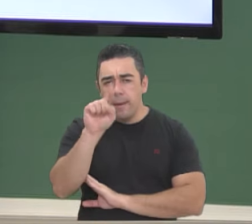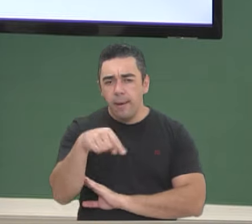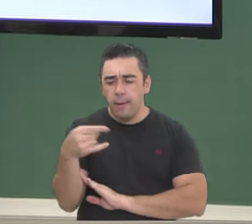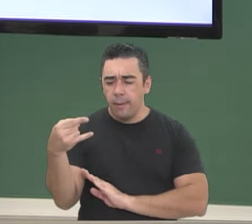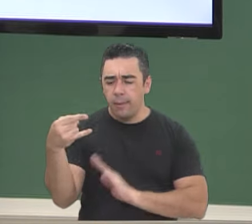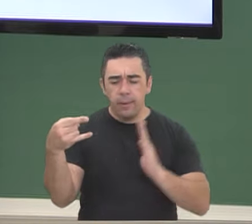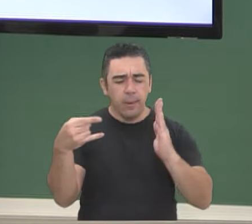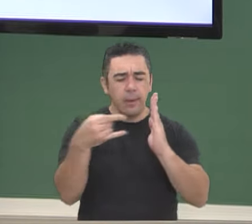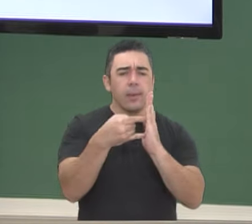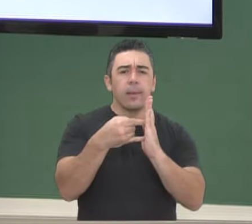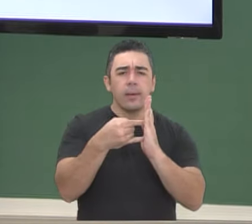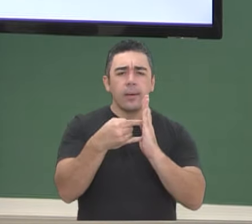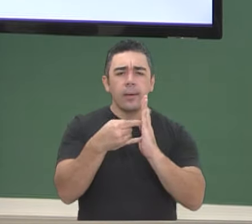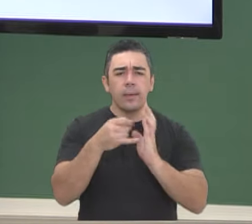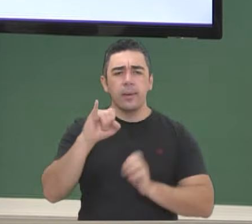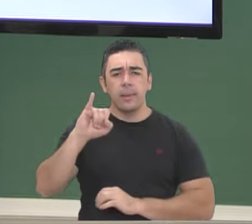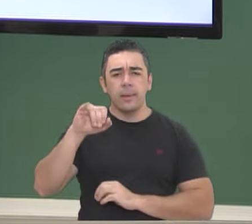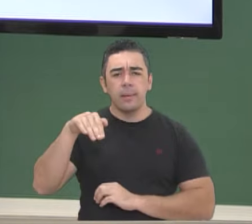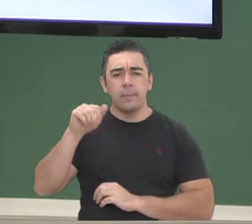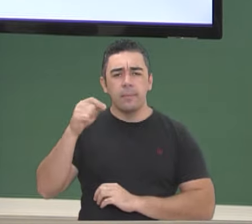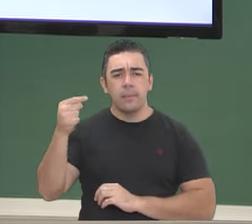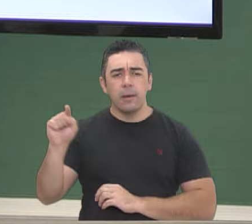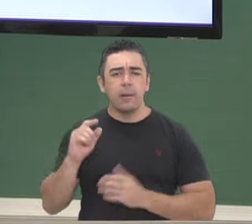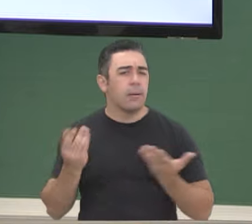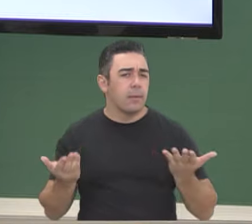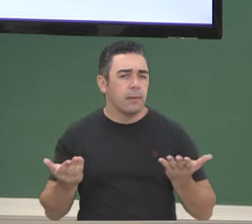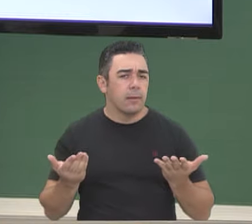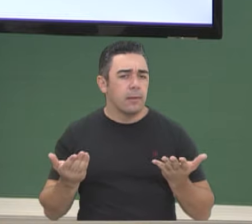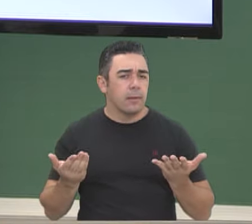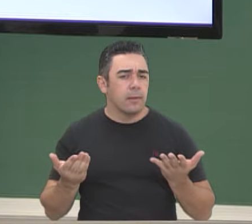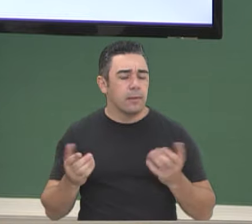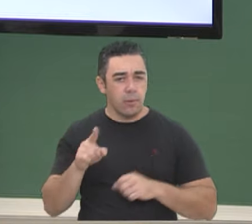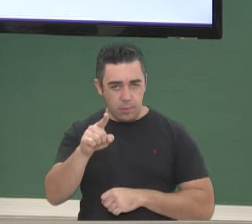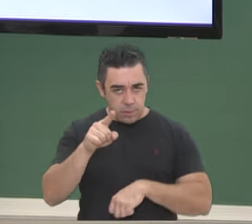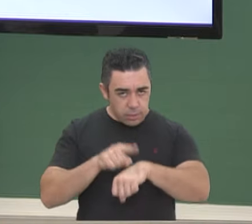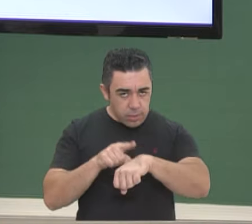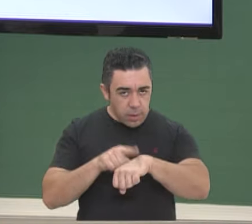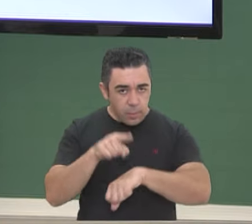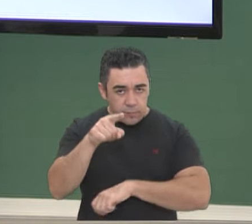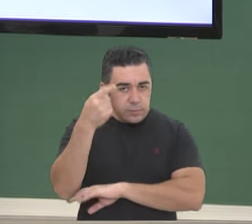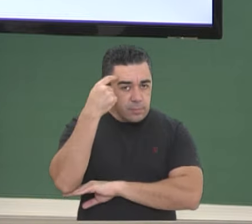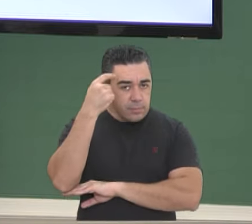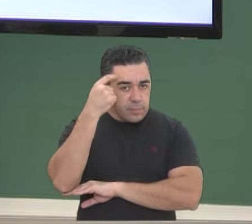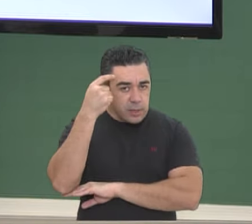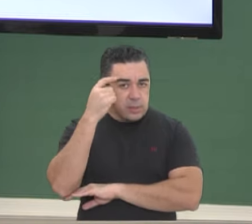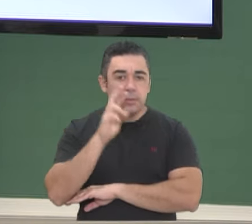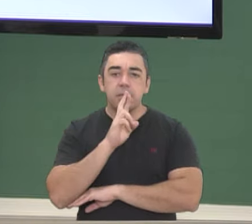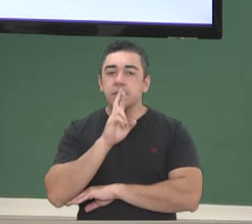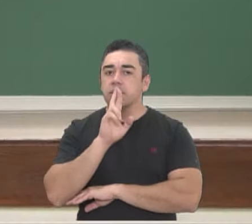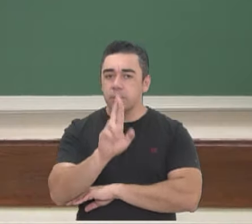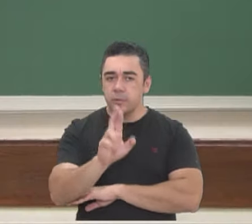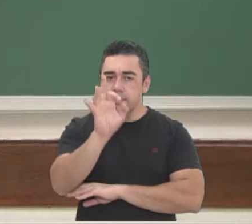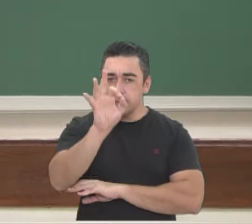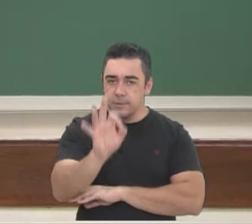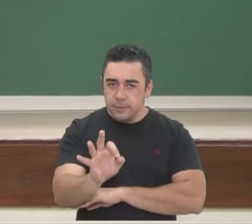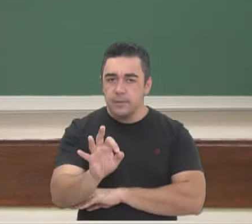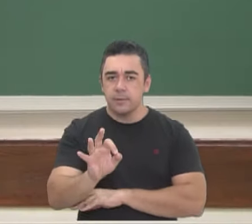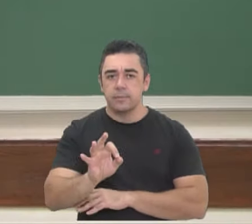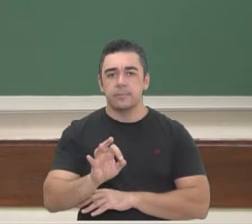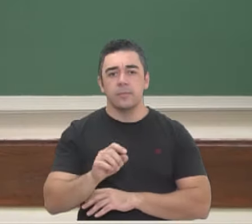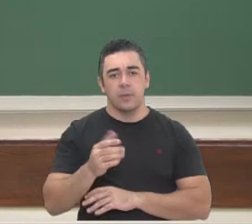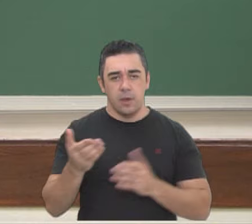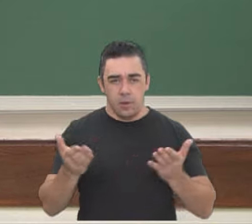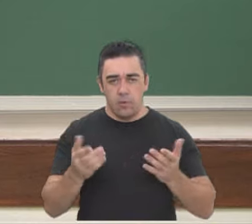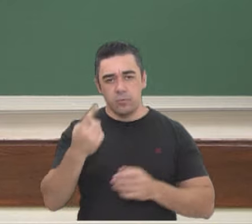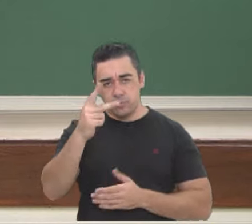ima como que a gente pode definir o imã vou dar um tempinho para que você pensa aí e possa responder